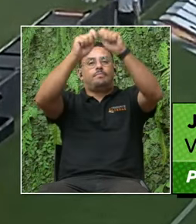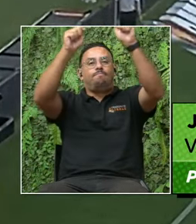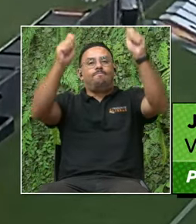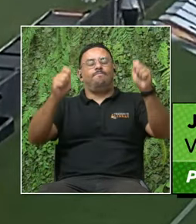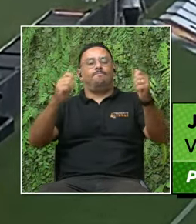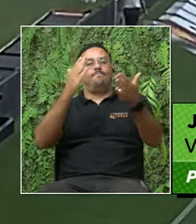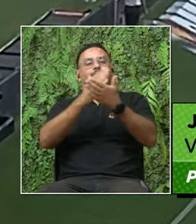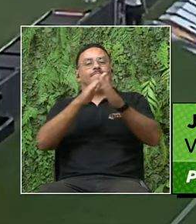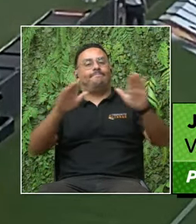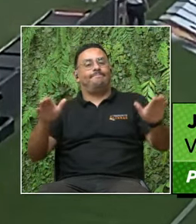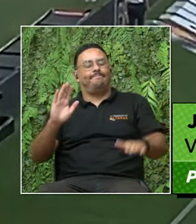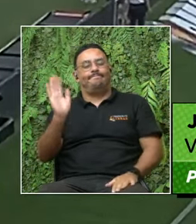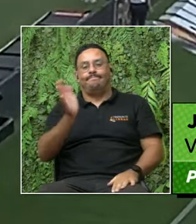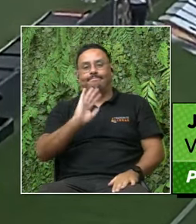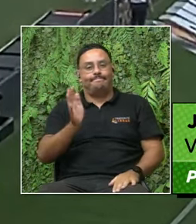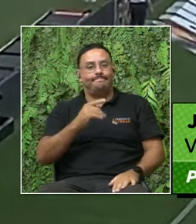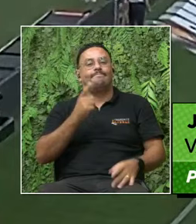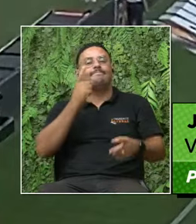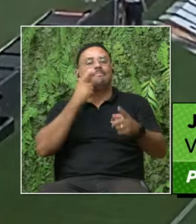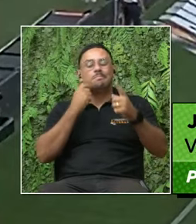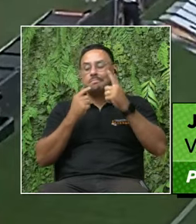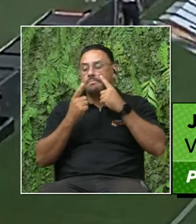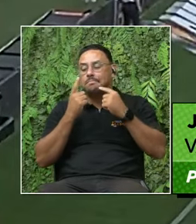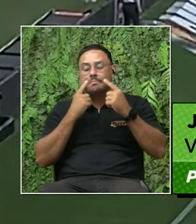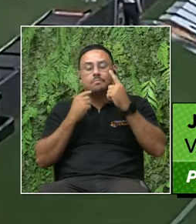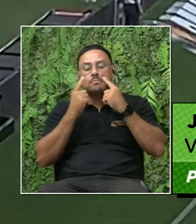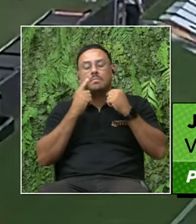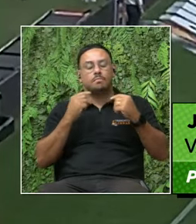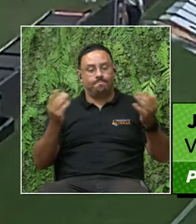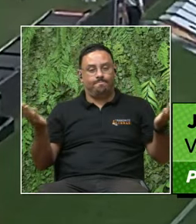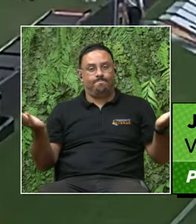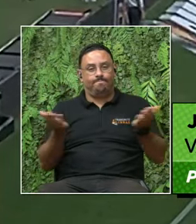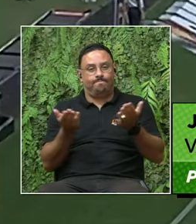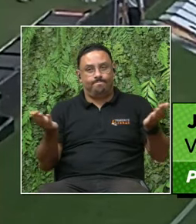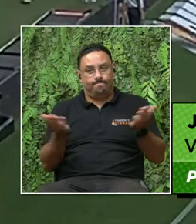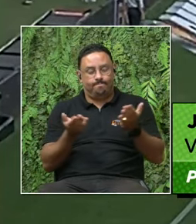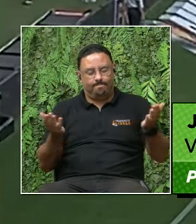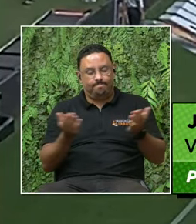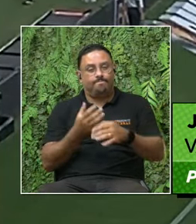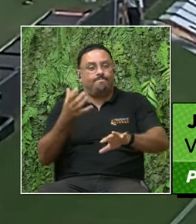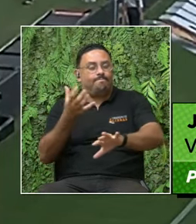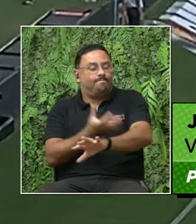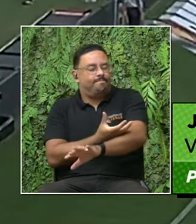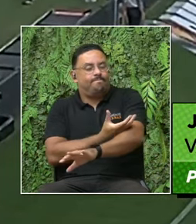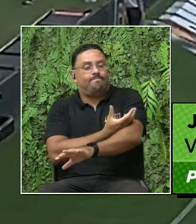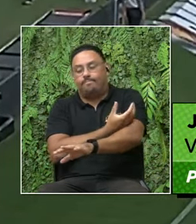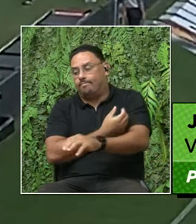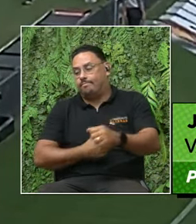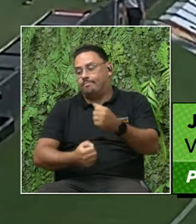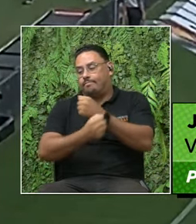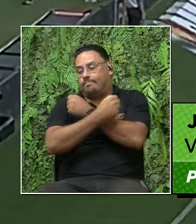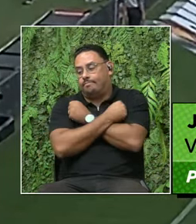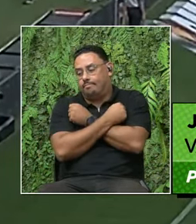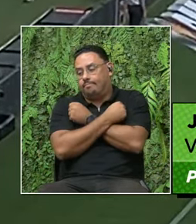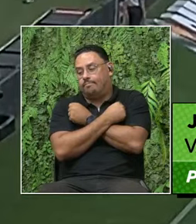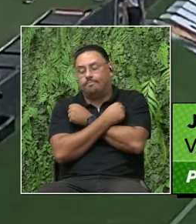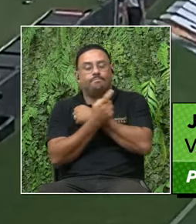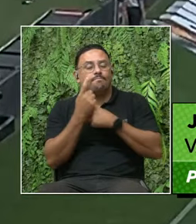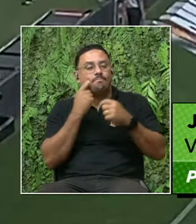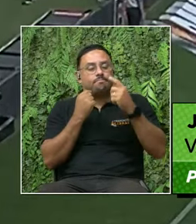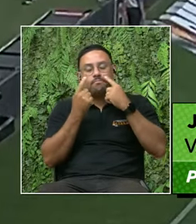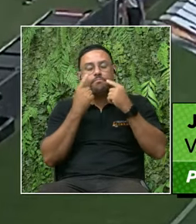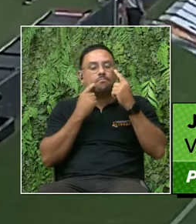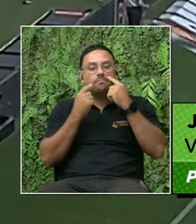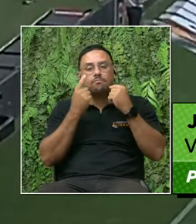Bob literalmente em lágrimas o Marcelo Moreno nesse momento abraçado agora pelo rapão chora copiosamente o